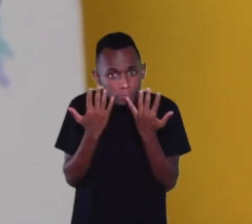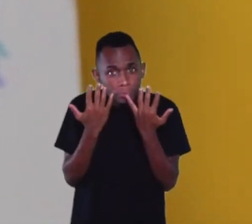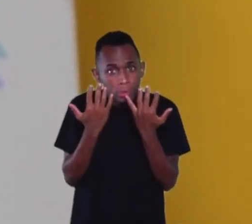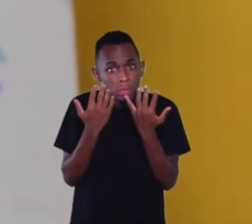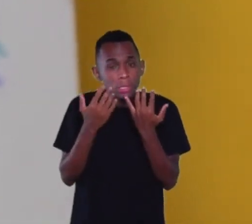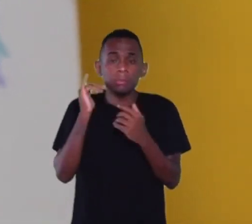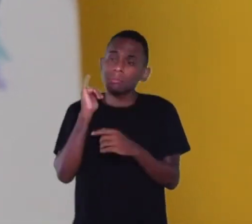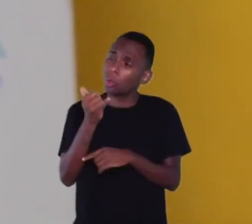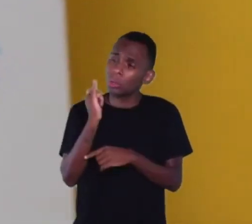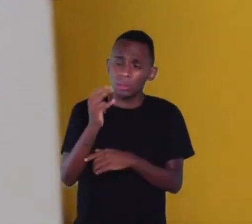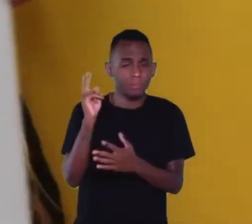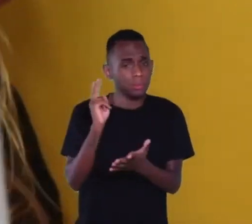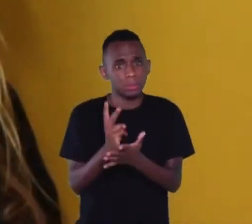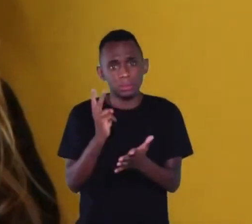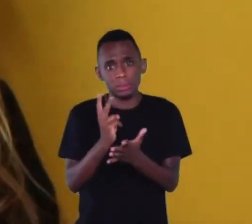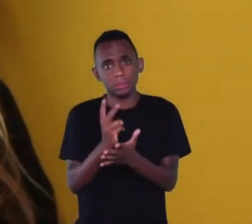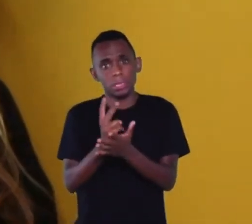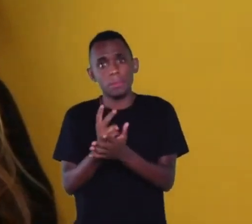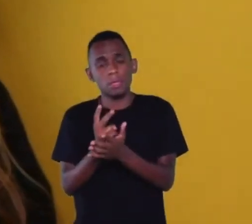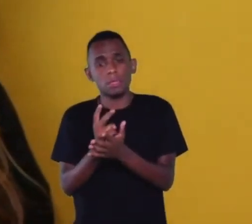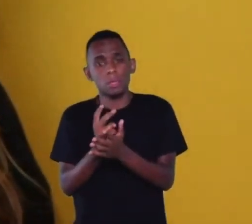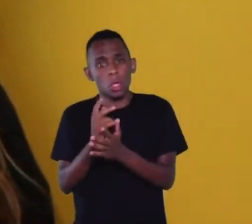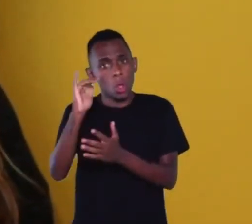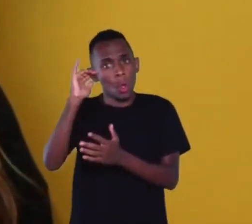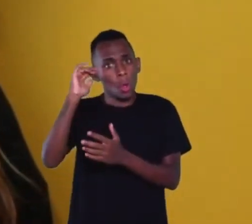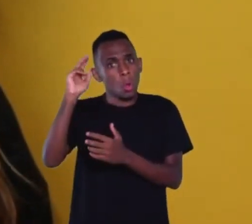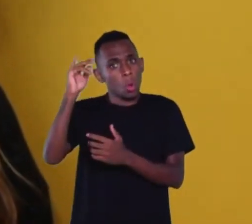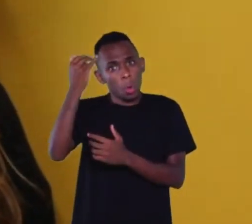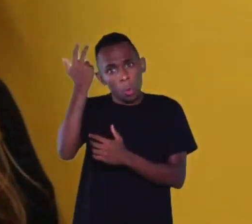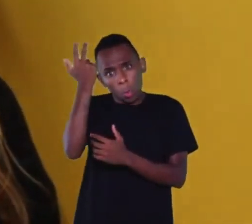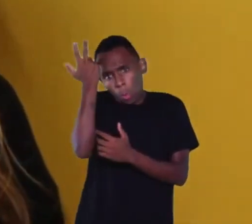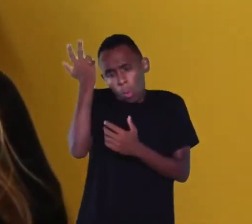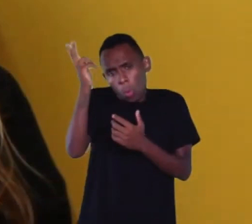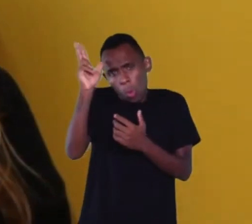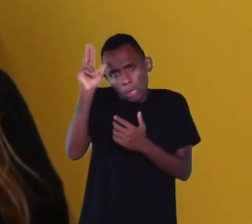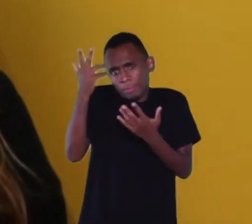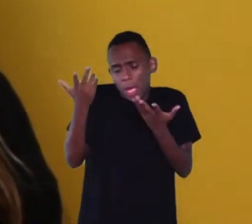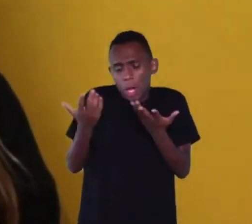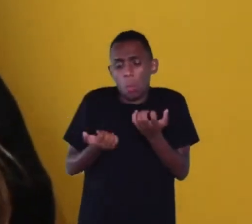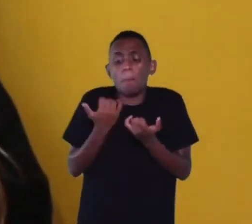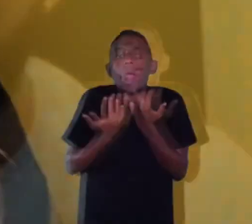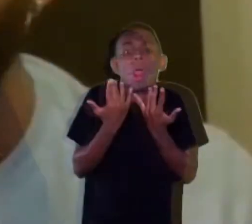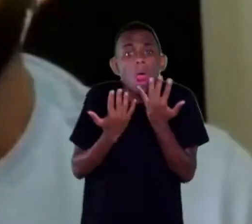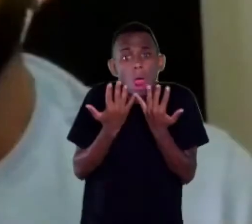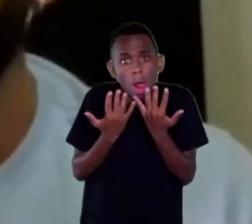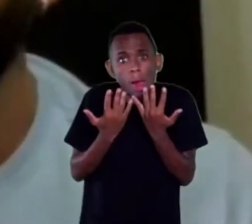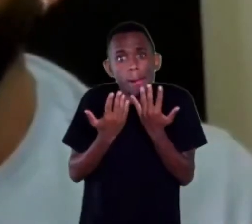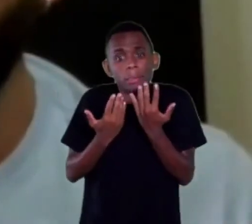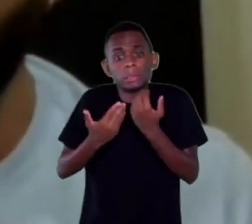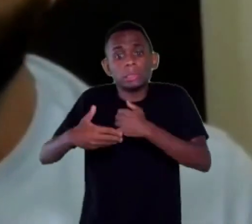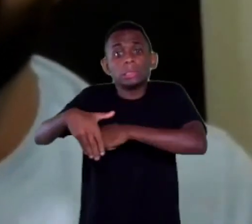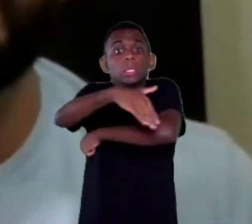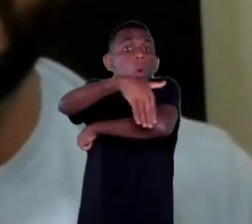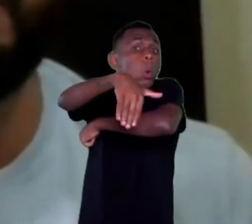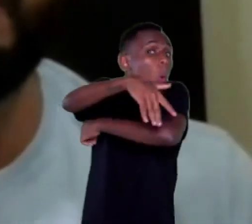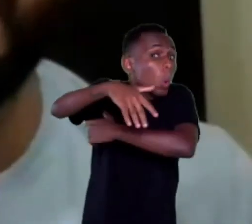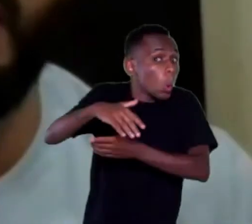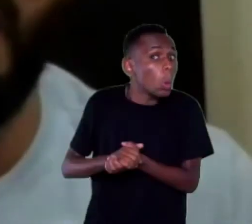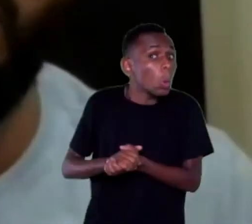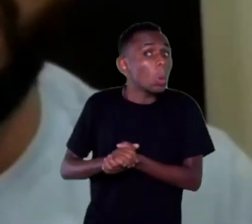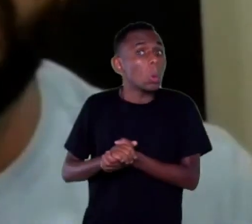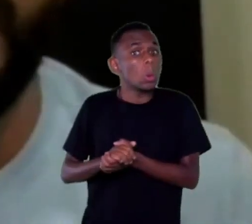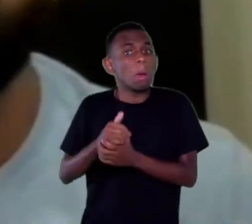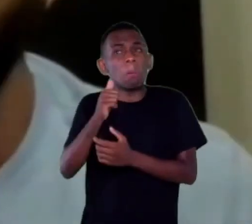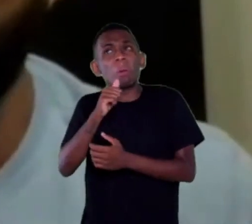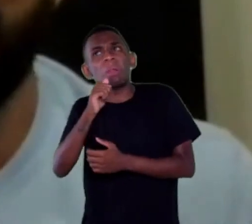assim, a mula sem cabeça passa na encruzilhada, não sei o quê, a mulher não sei o